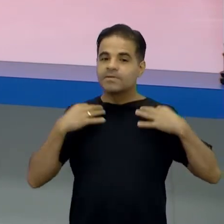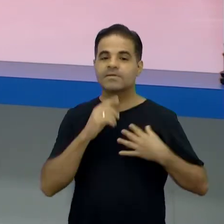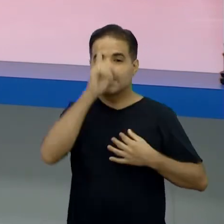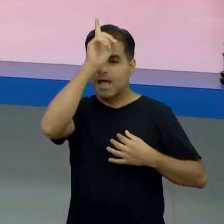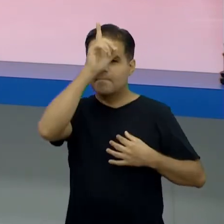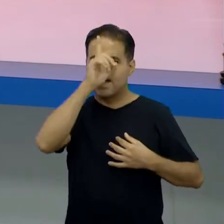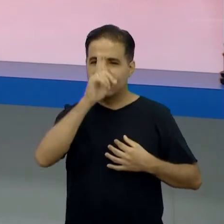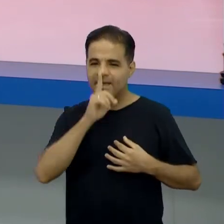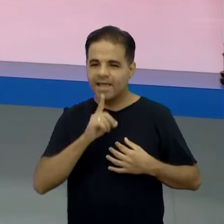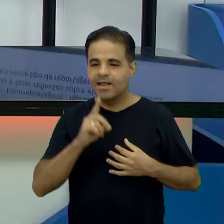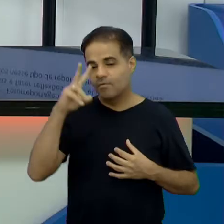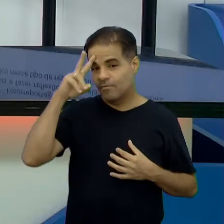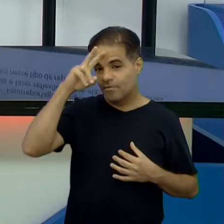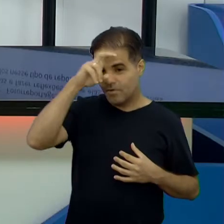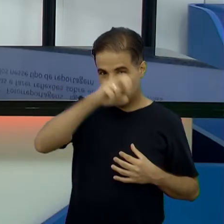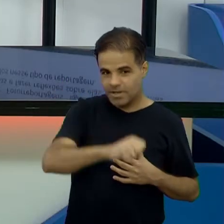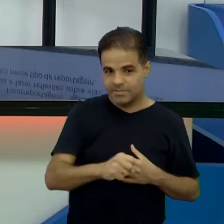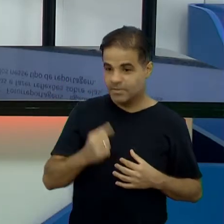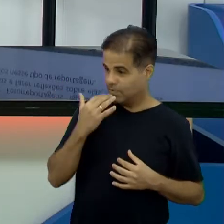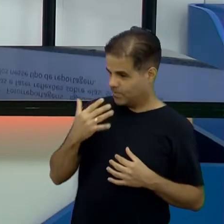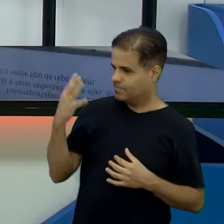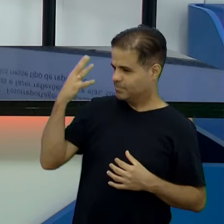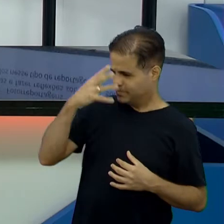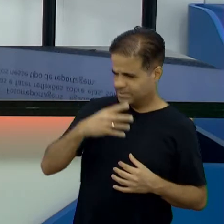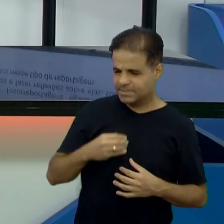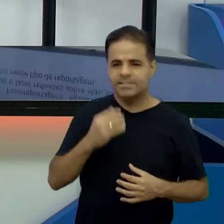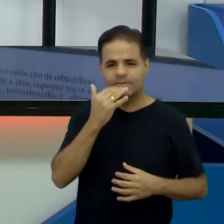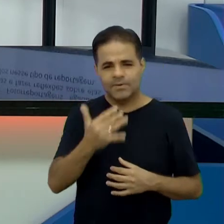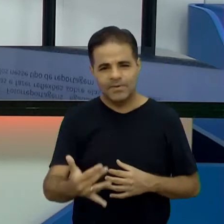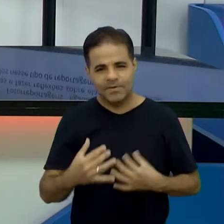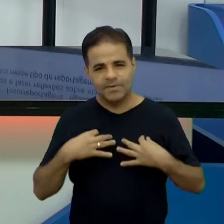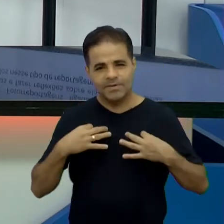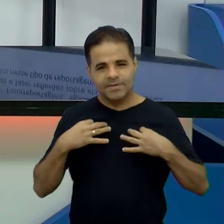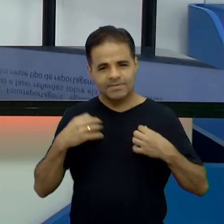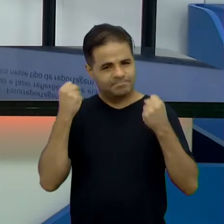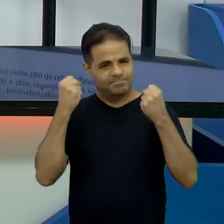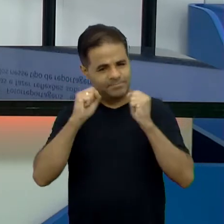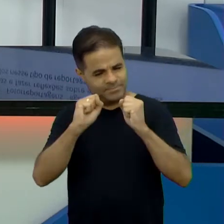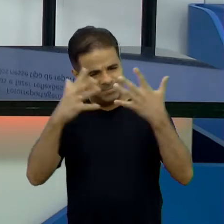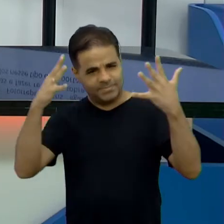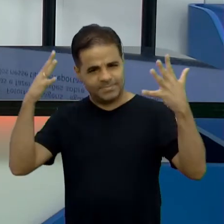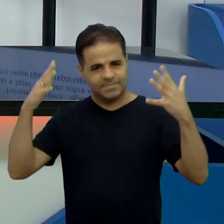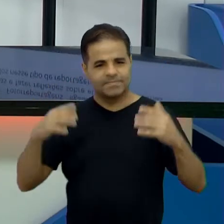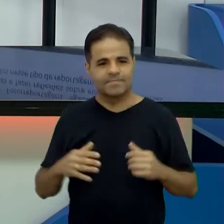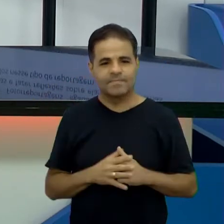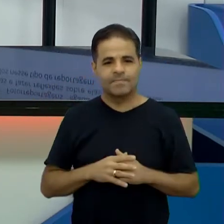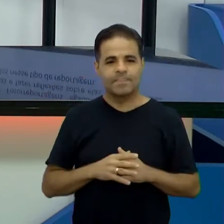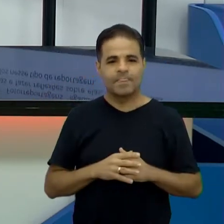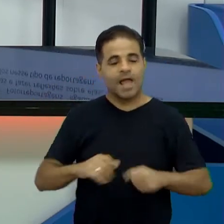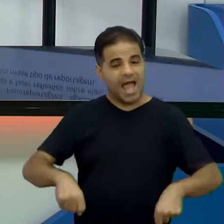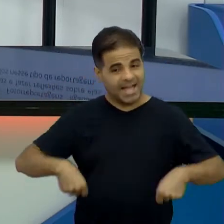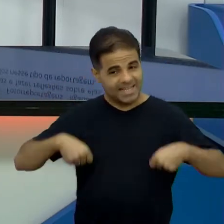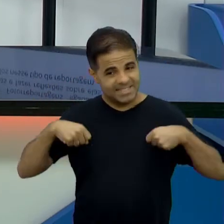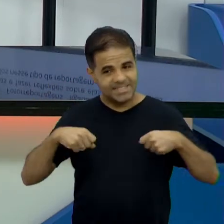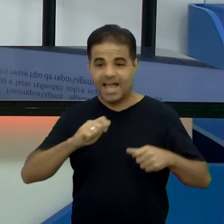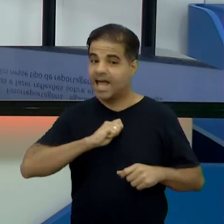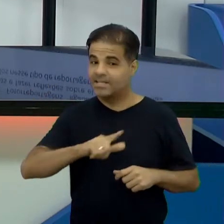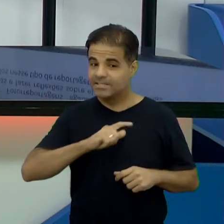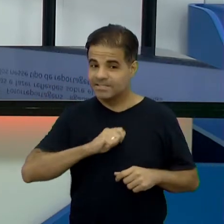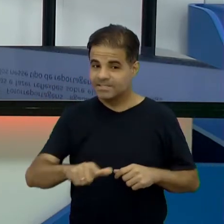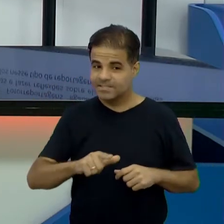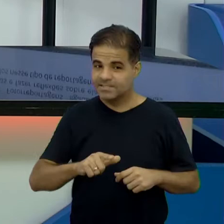amarelo mostarda, né, Mara? Muito bonita essa camiseta, amarelo mostarda, um tom vivo aí, né? Legal. E uma calça